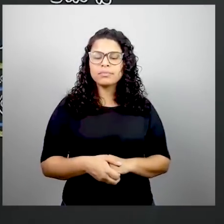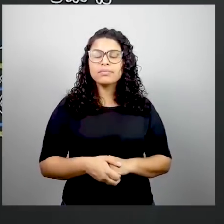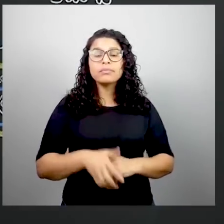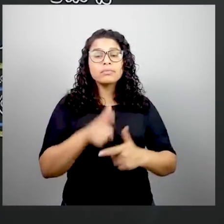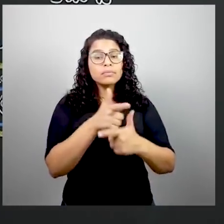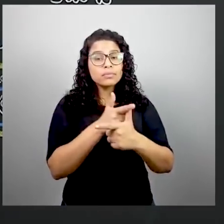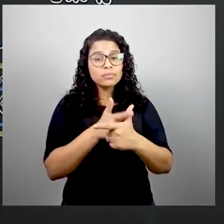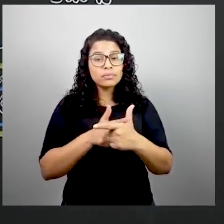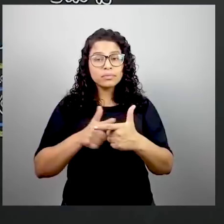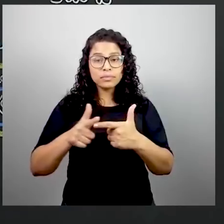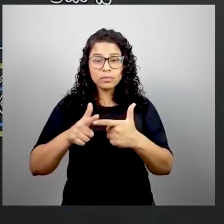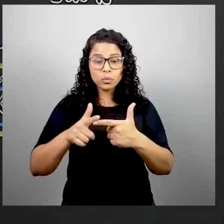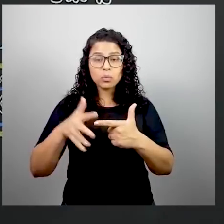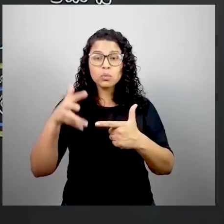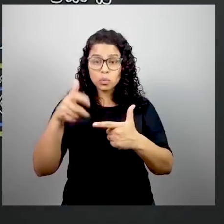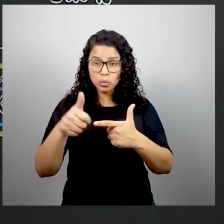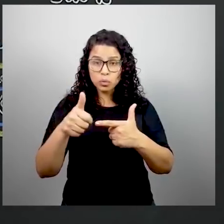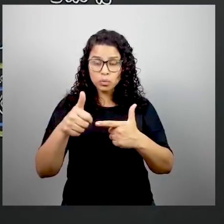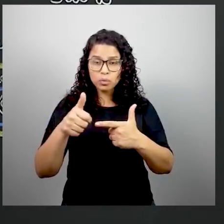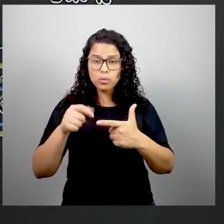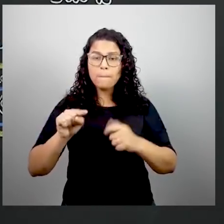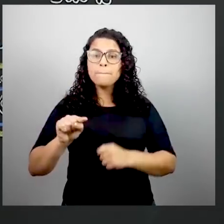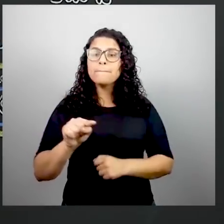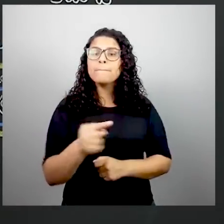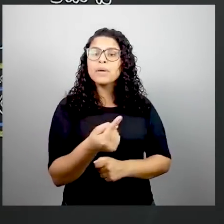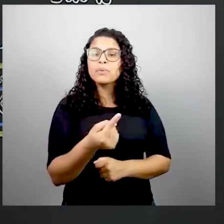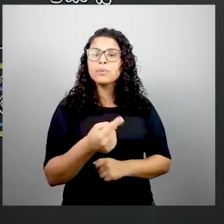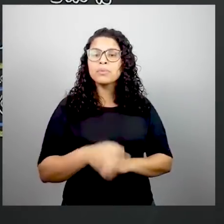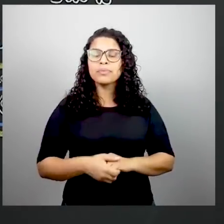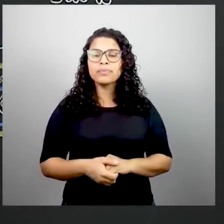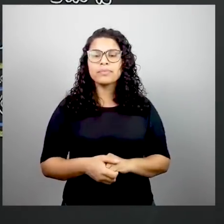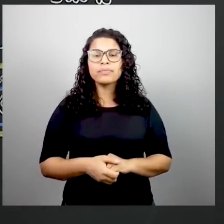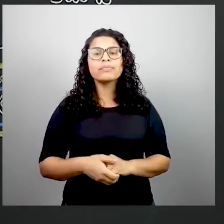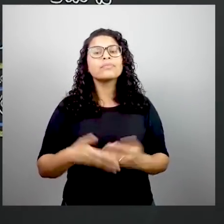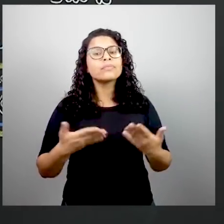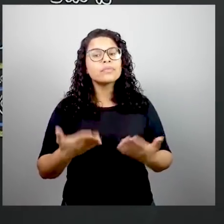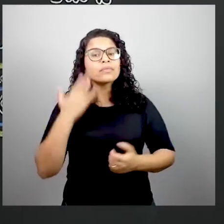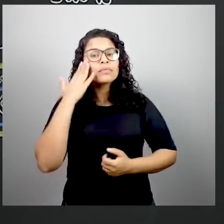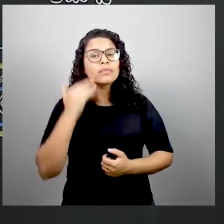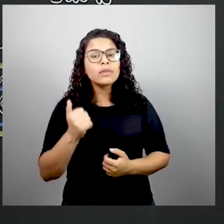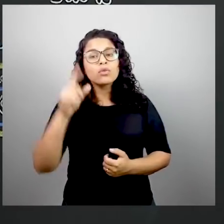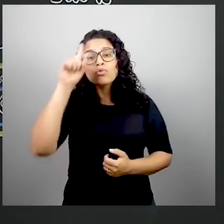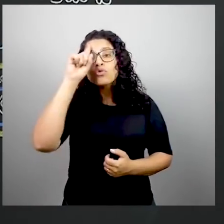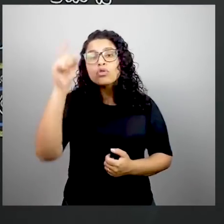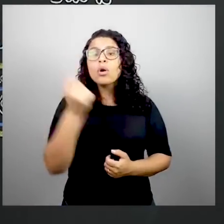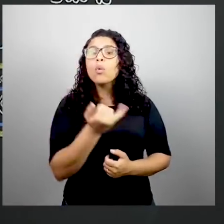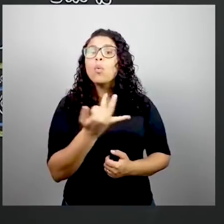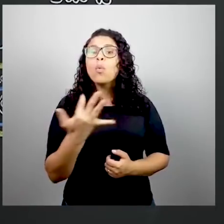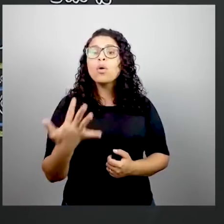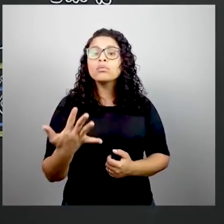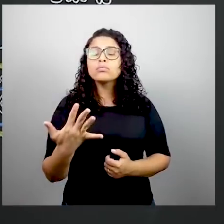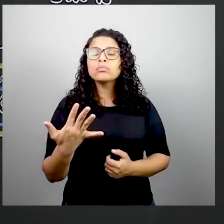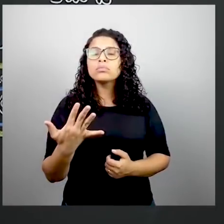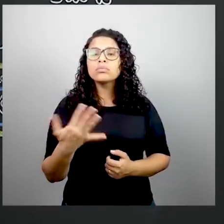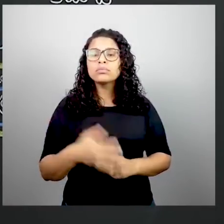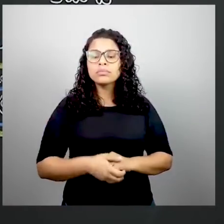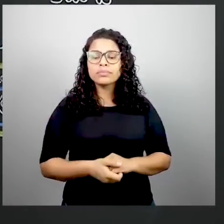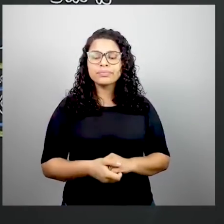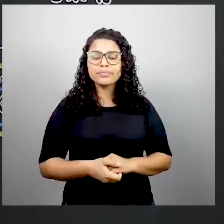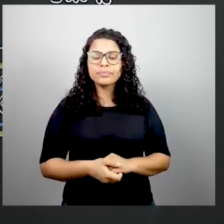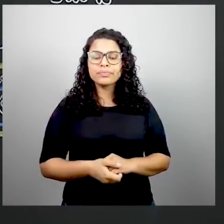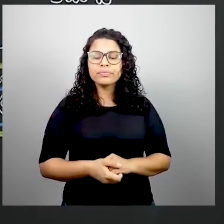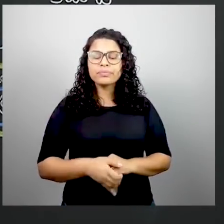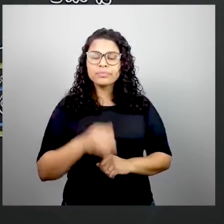E eu divido isso tudo por 1000. Você vai ter o dado daquele consumo por dia. Vamos então? Vamos